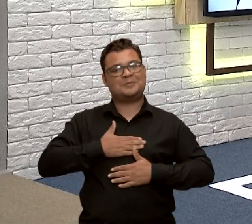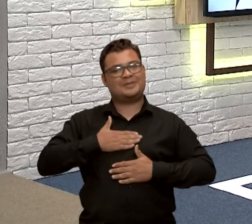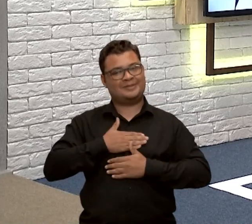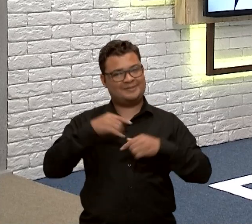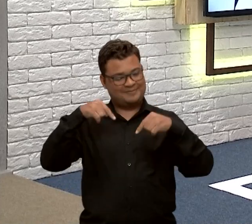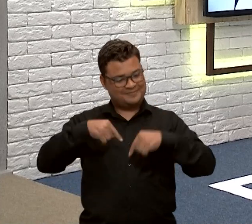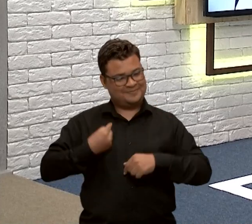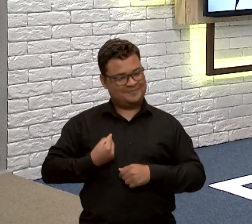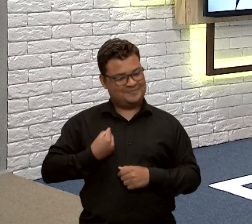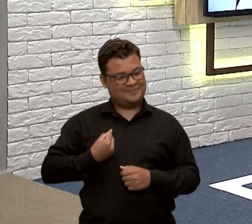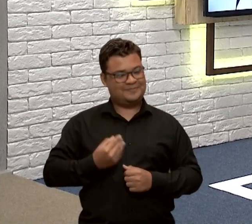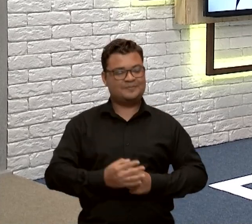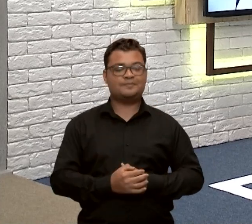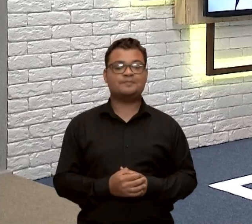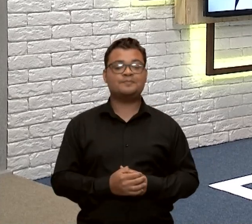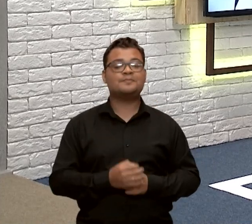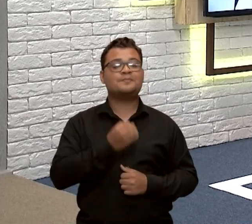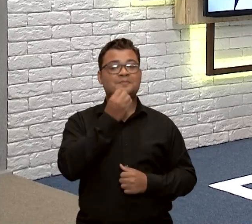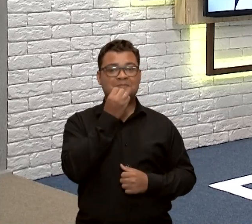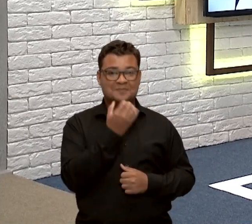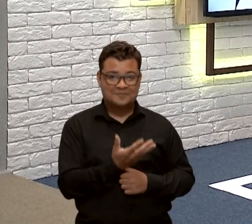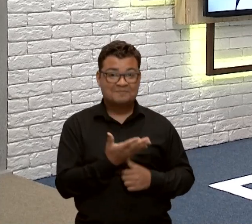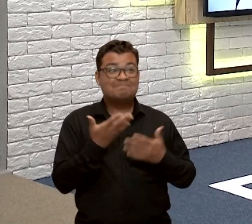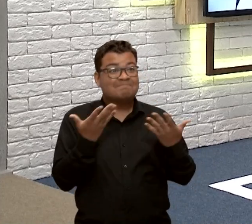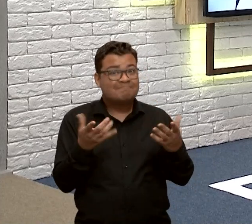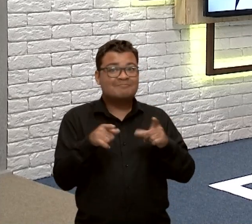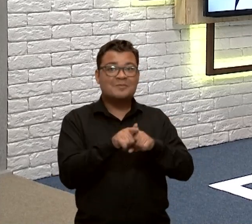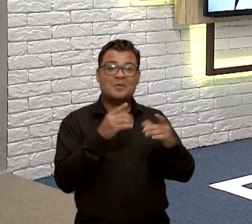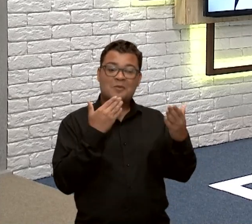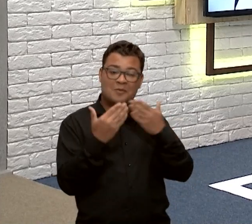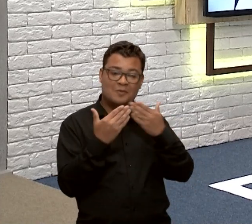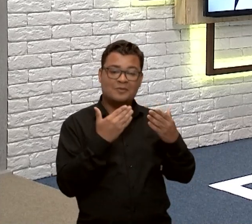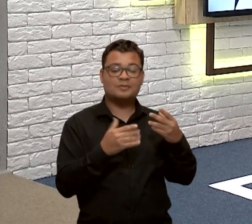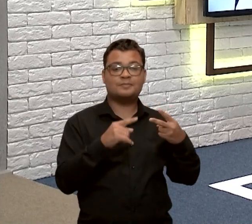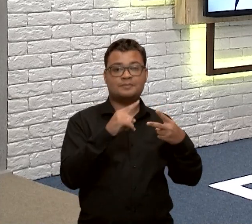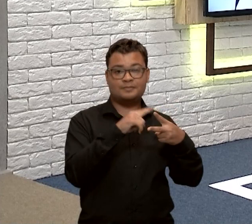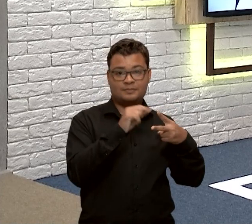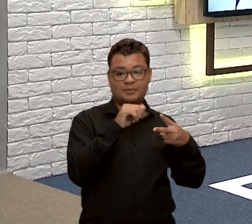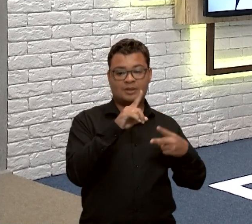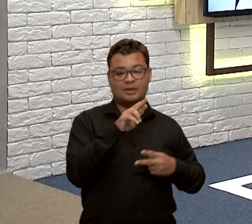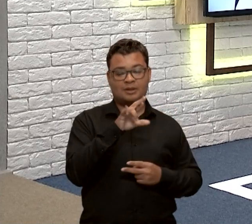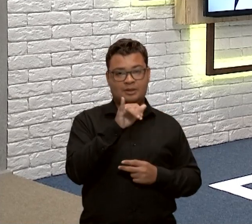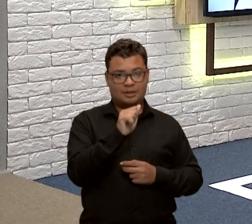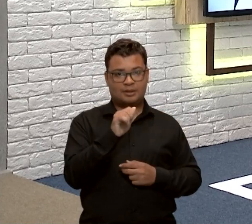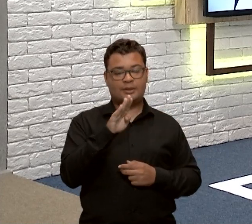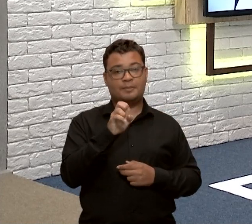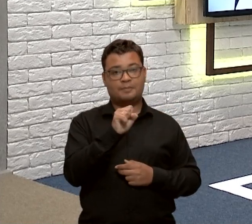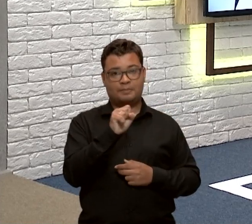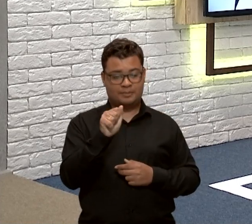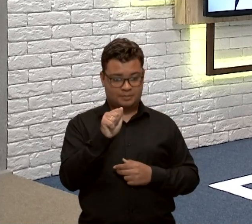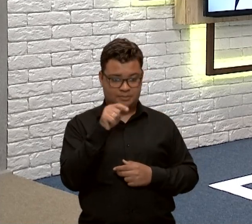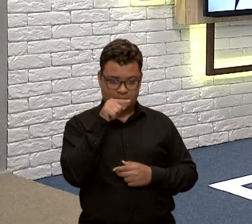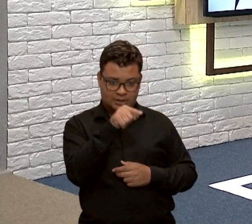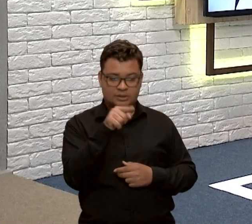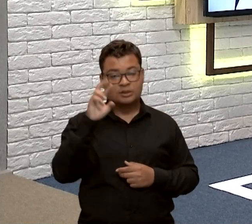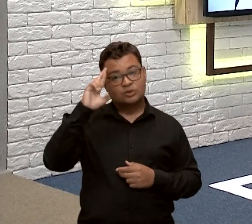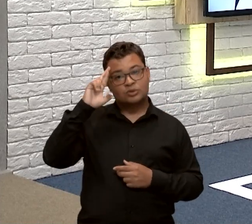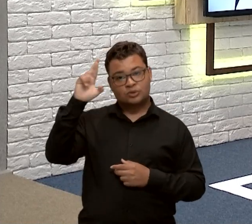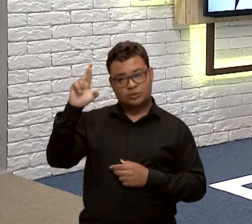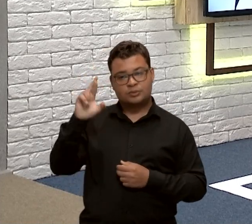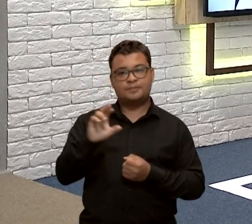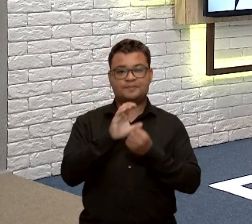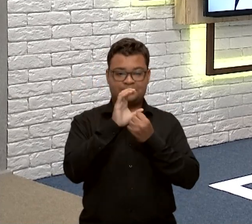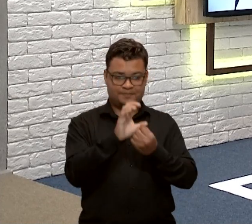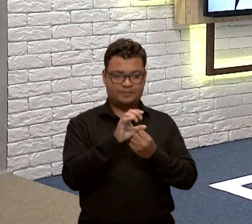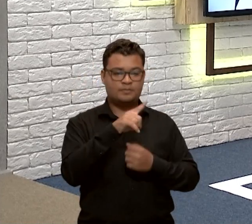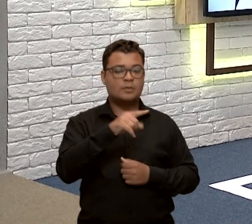aqui. Bom, e também vamos conversar com a Andréia Bessa, que é diretora do Centro de Capacitação dos Surdos. Ela se declara como uma